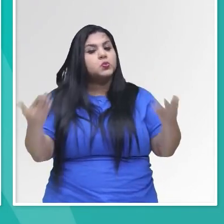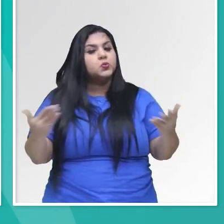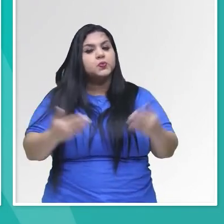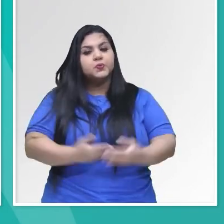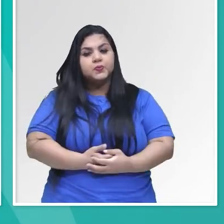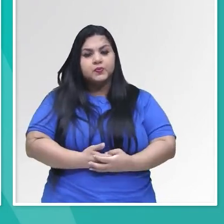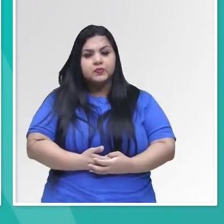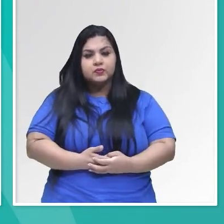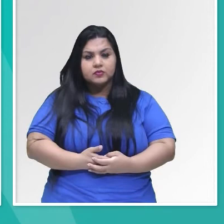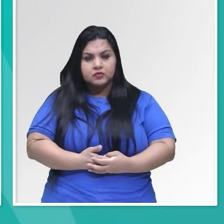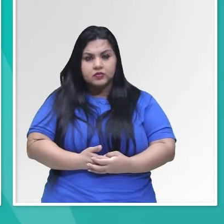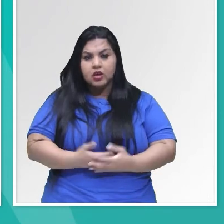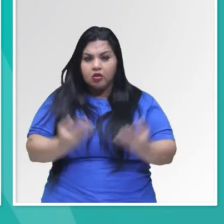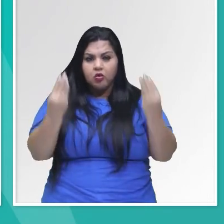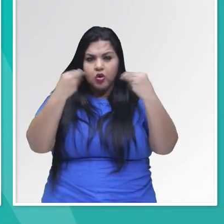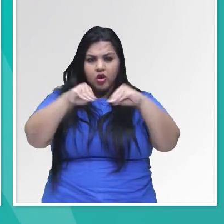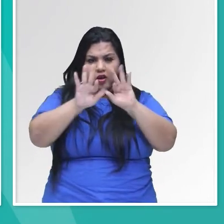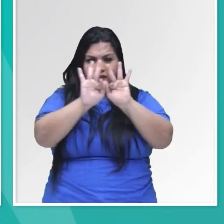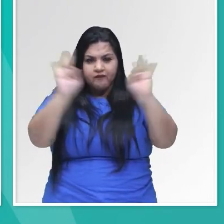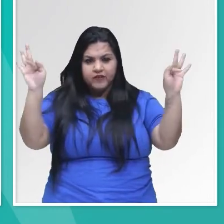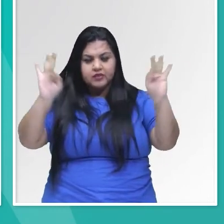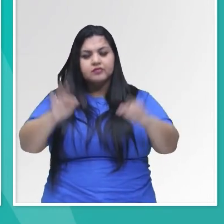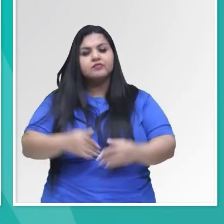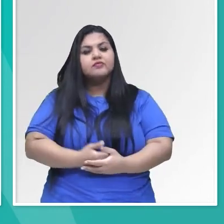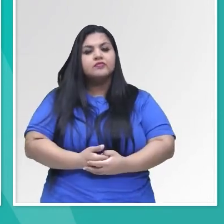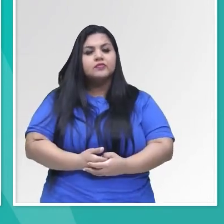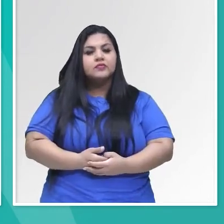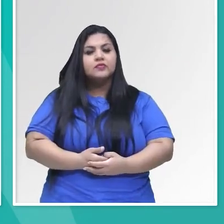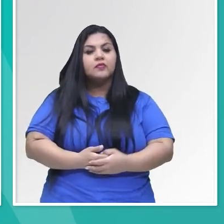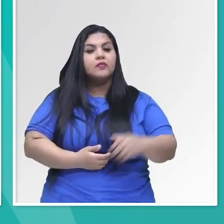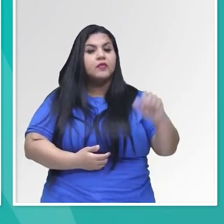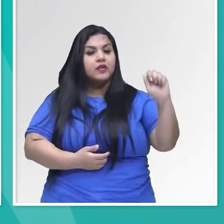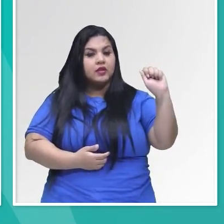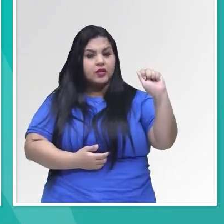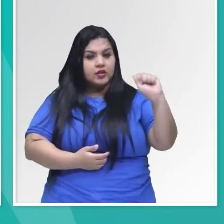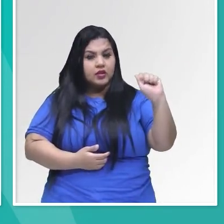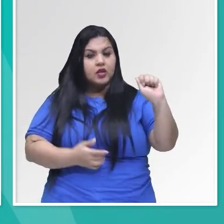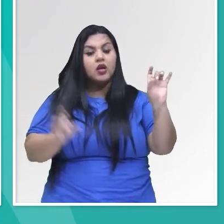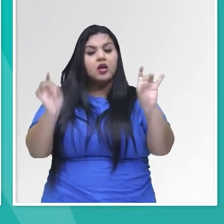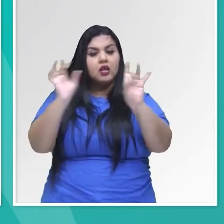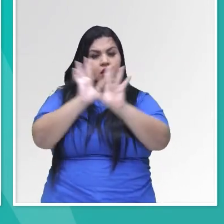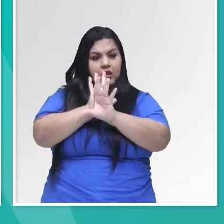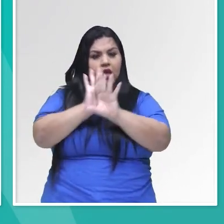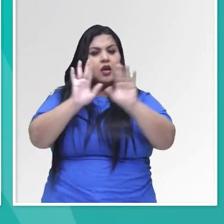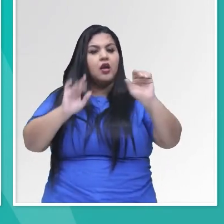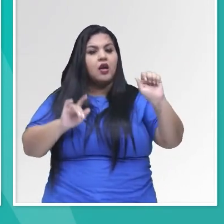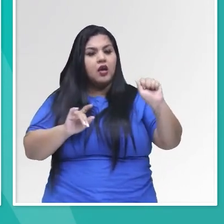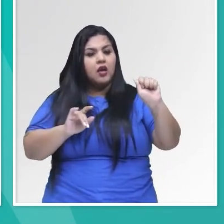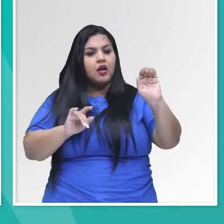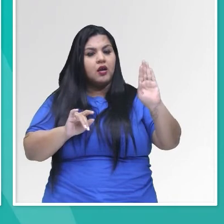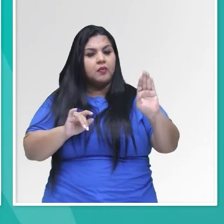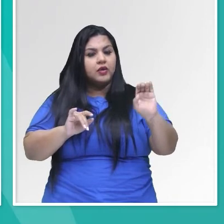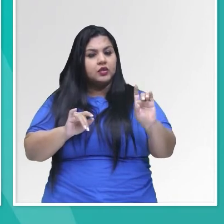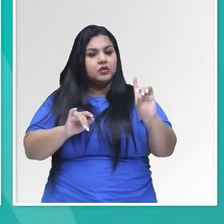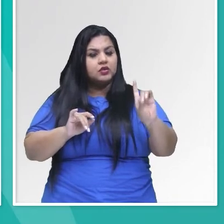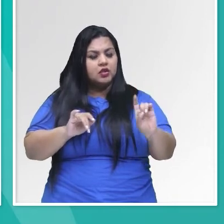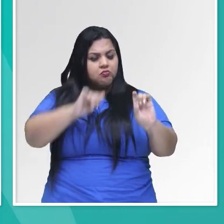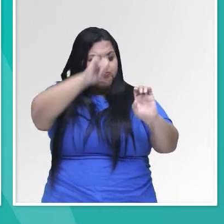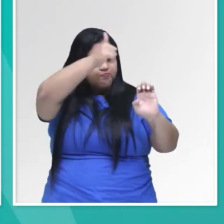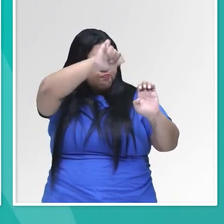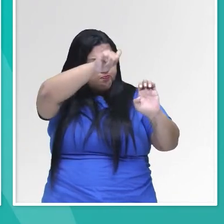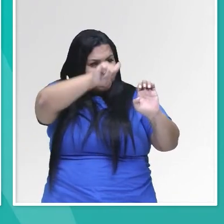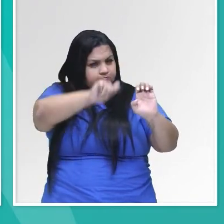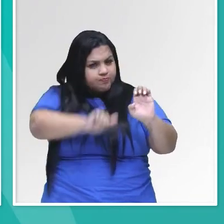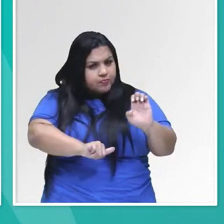Já? Vamos colocar em frase agora? Olha como é que fica aí. Pronto, tá aí. Analisa, analisa, analisa.